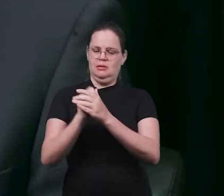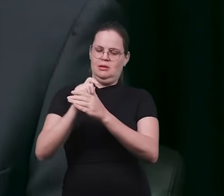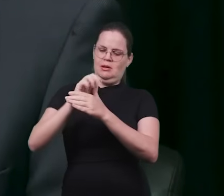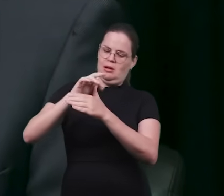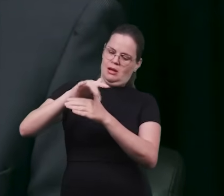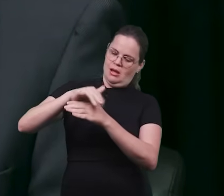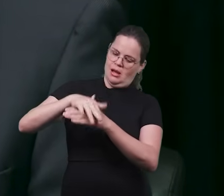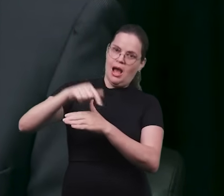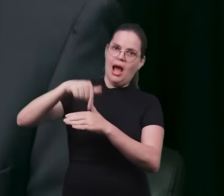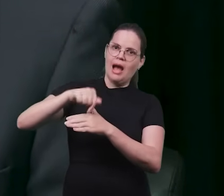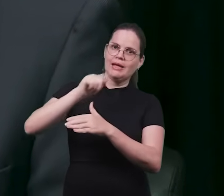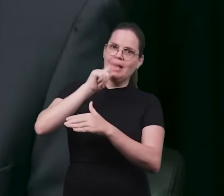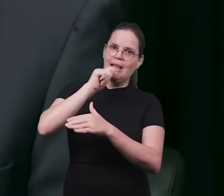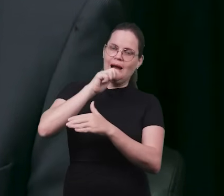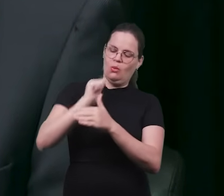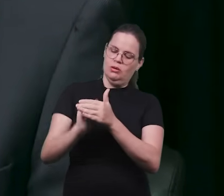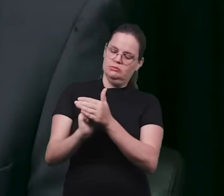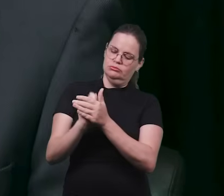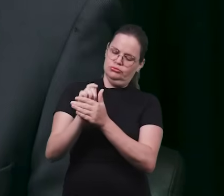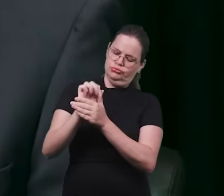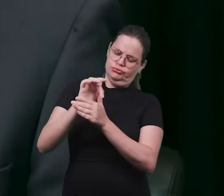água amarga.